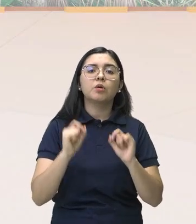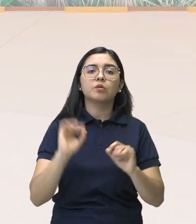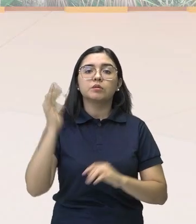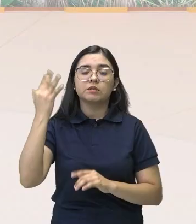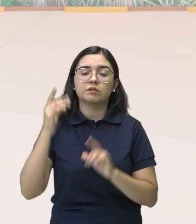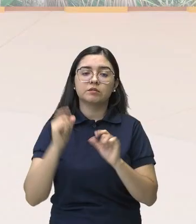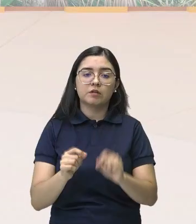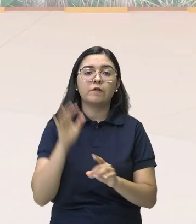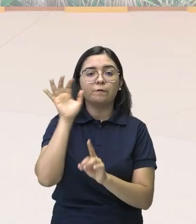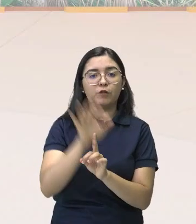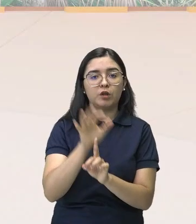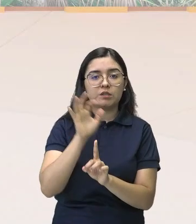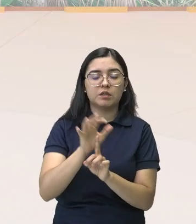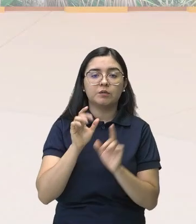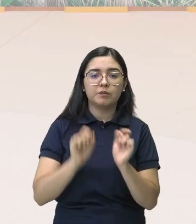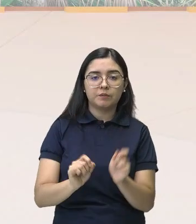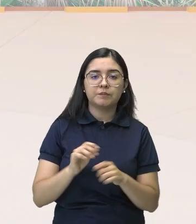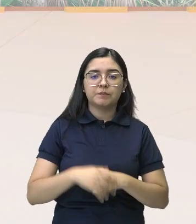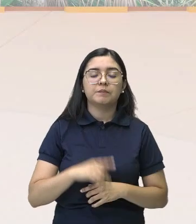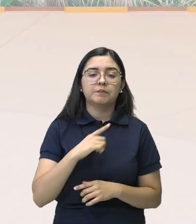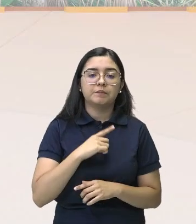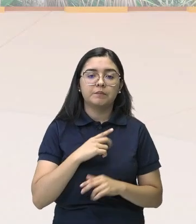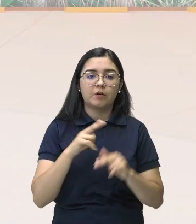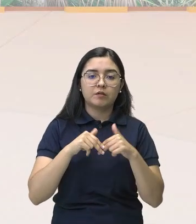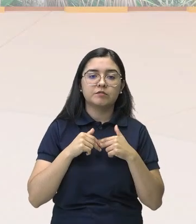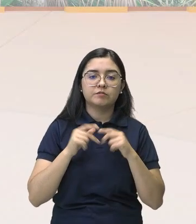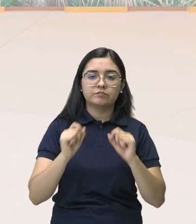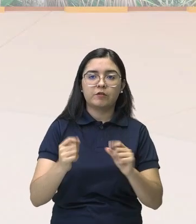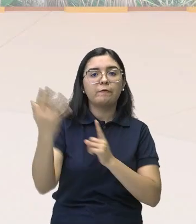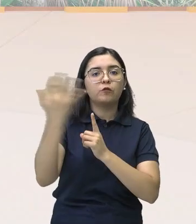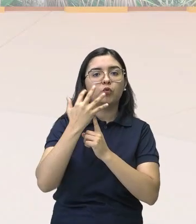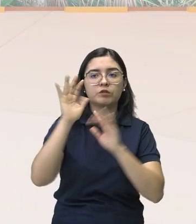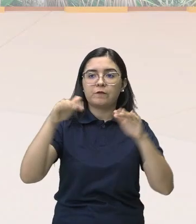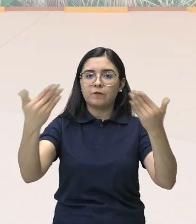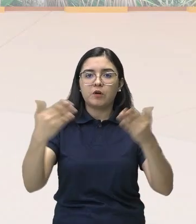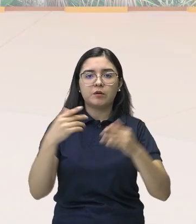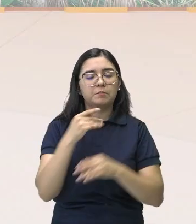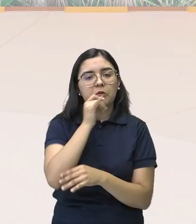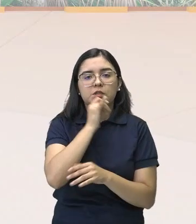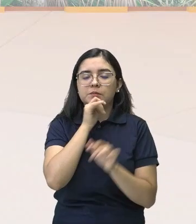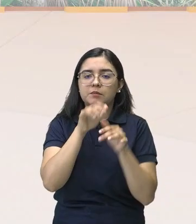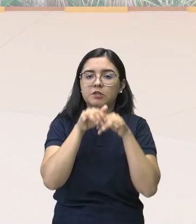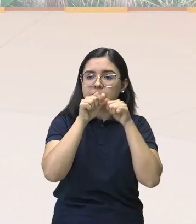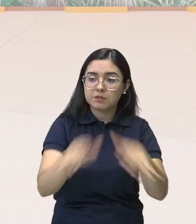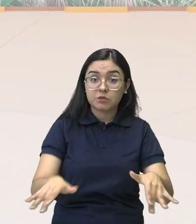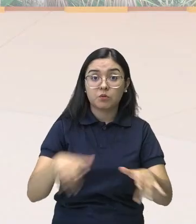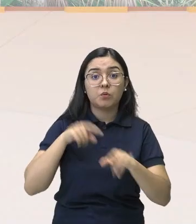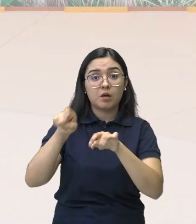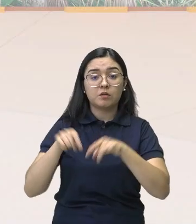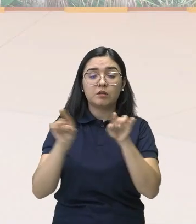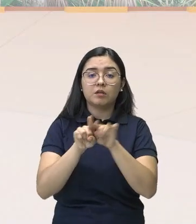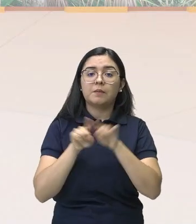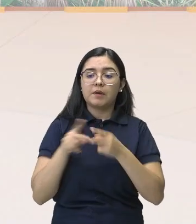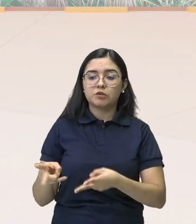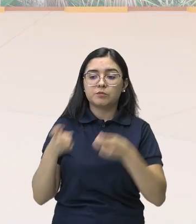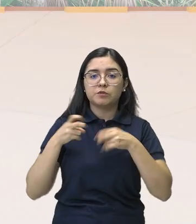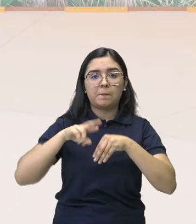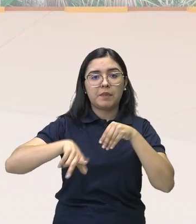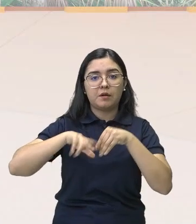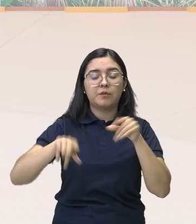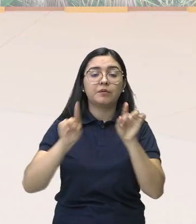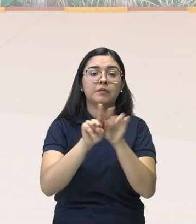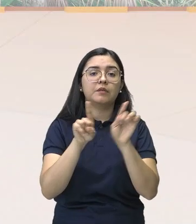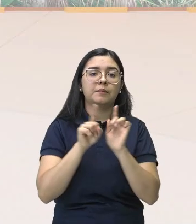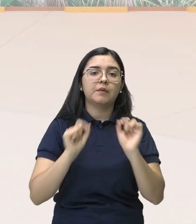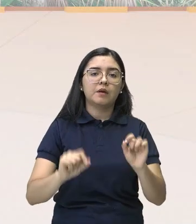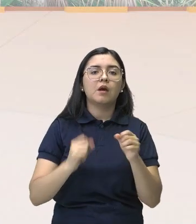progressivamente influenciadas por forças externas, como a expansão agrícola, a exploração mineral e